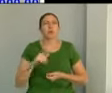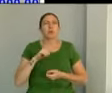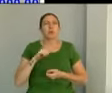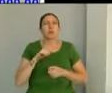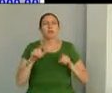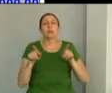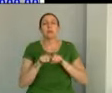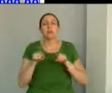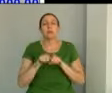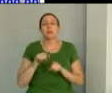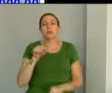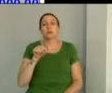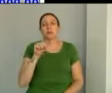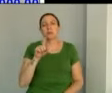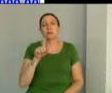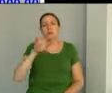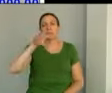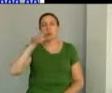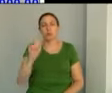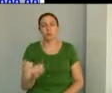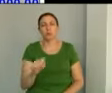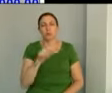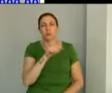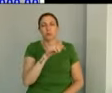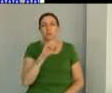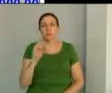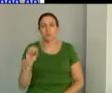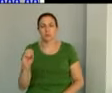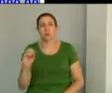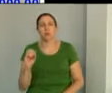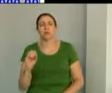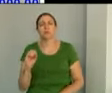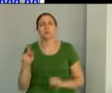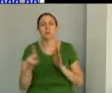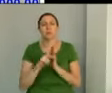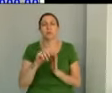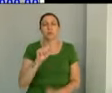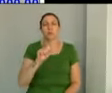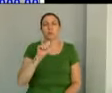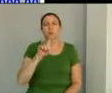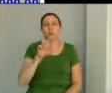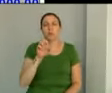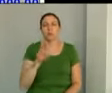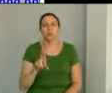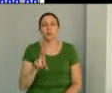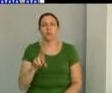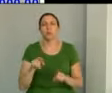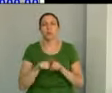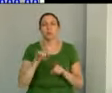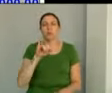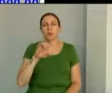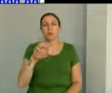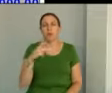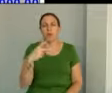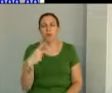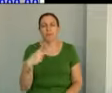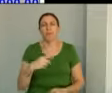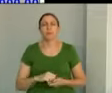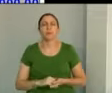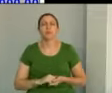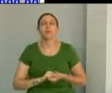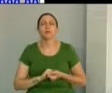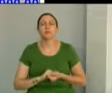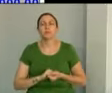e 700 previsto para as autarquias, a AGER, que é a Agência Reguladora dos Serviços Públicos Municipais de Erechim, e o IEP, Instituto de Previdência,